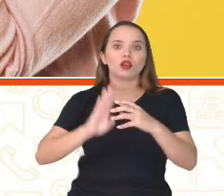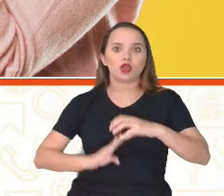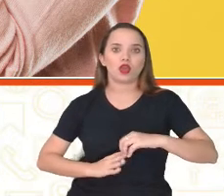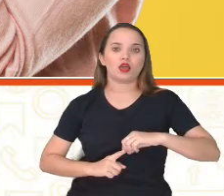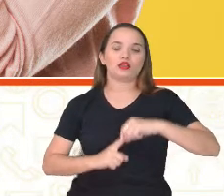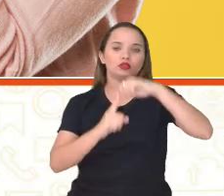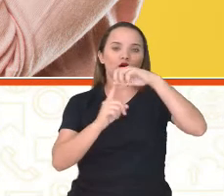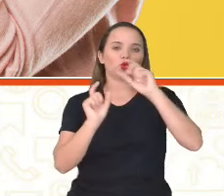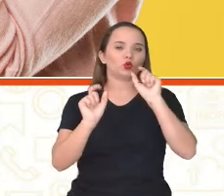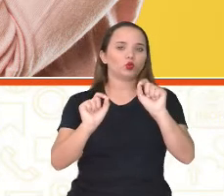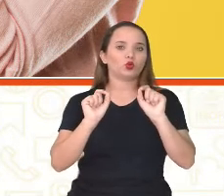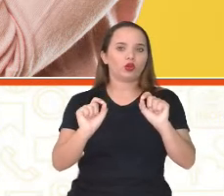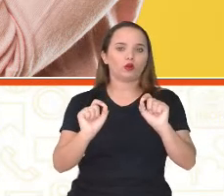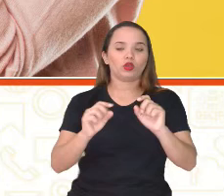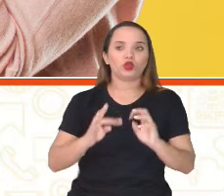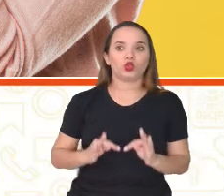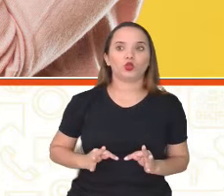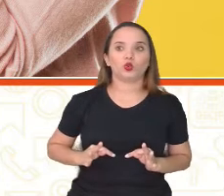que todo